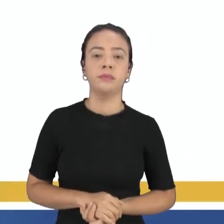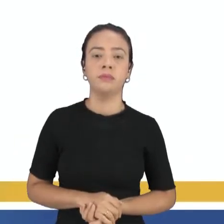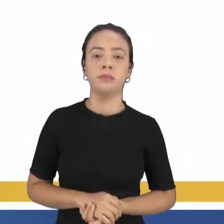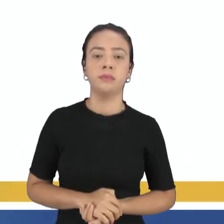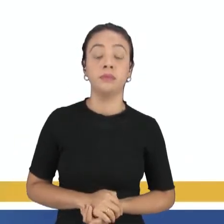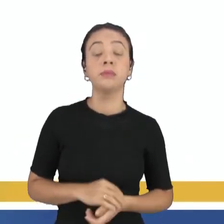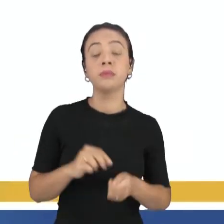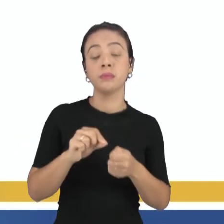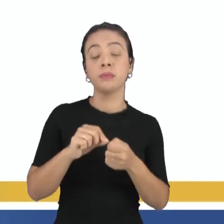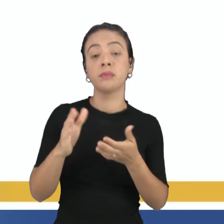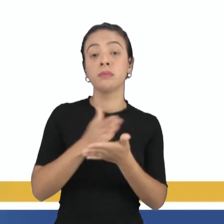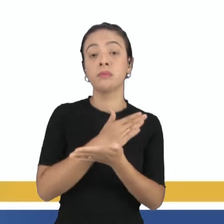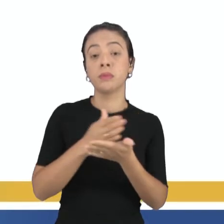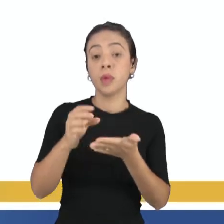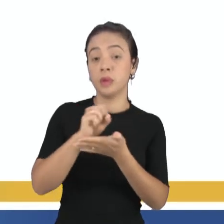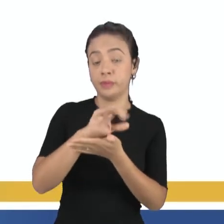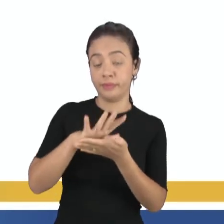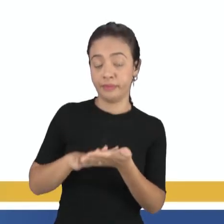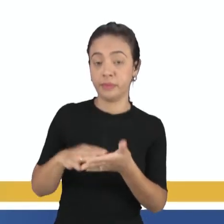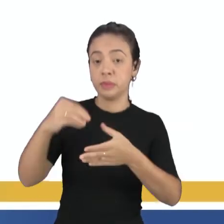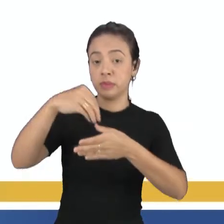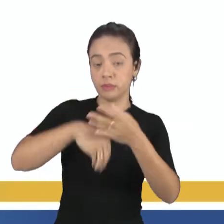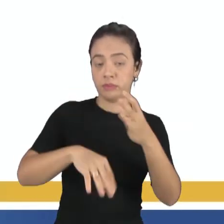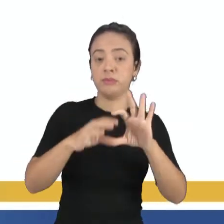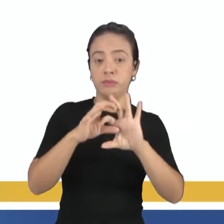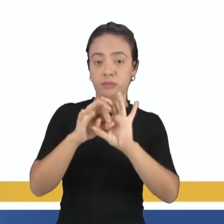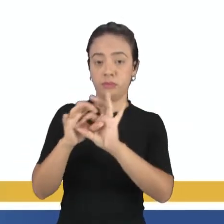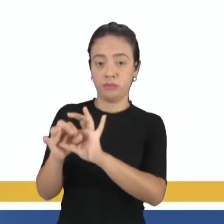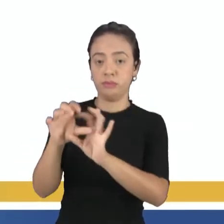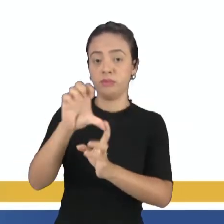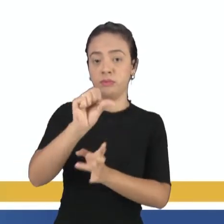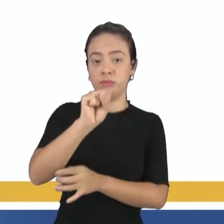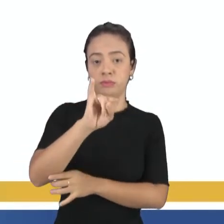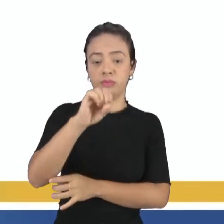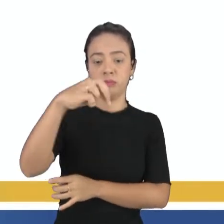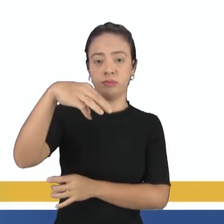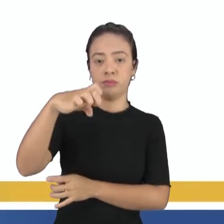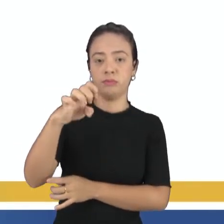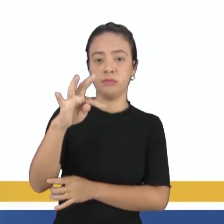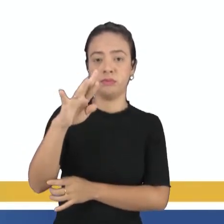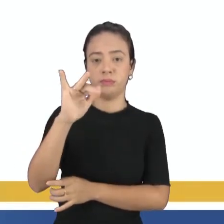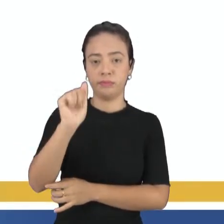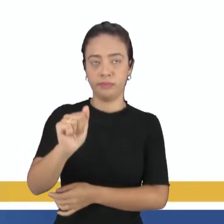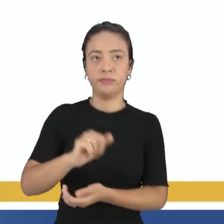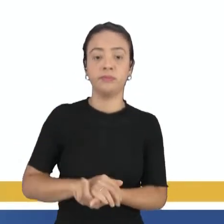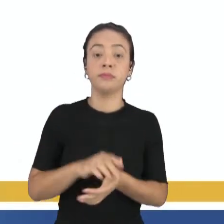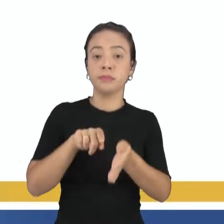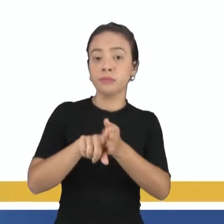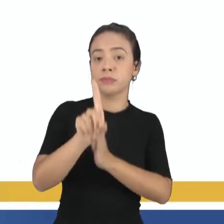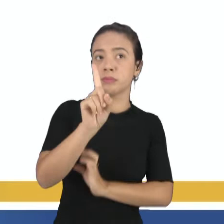Agora vamos resolver alguns exercícios envolvendo simetria. Exercício 1.